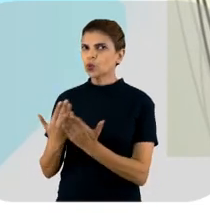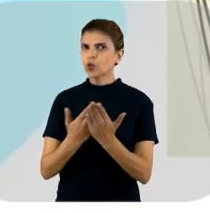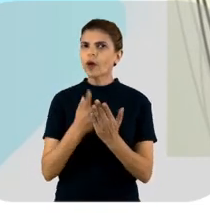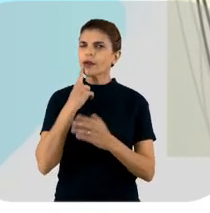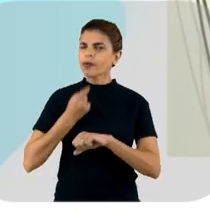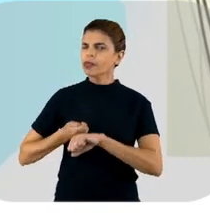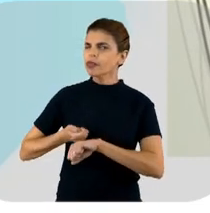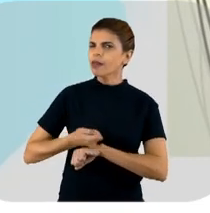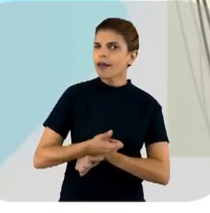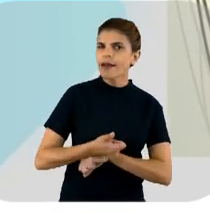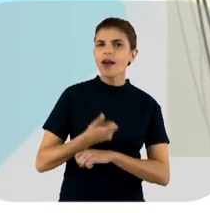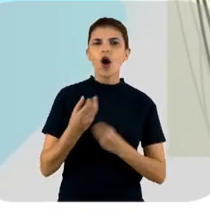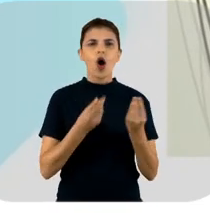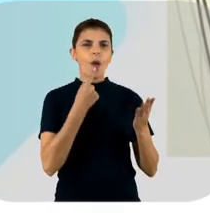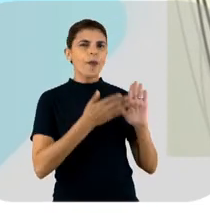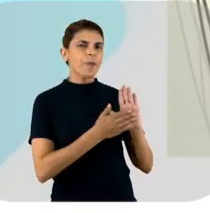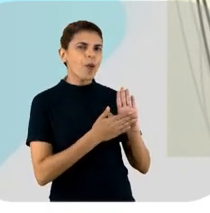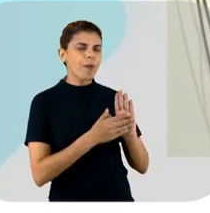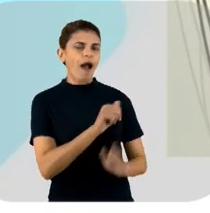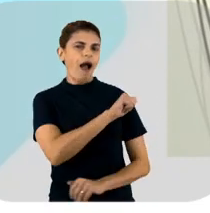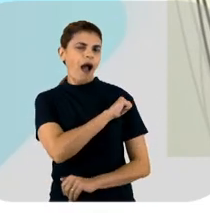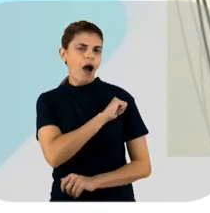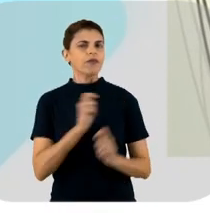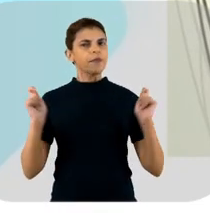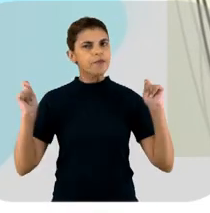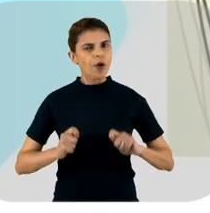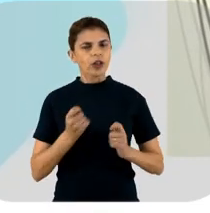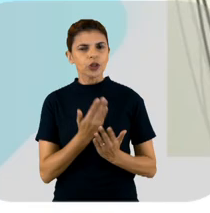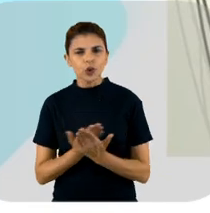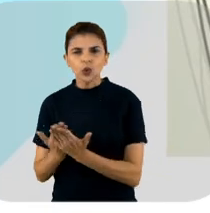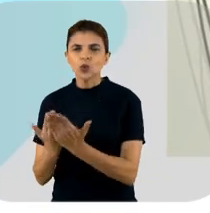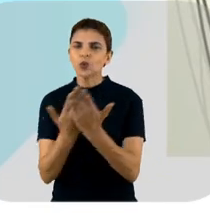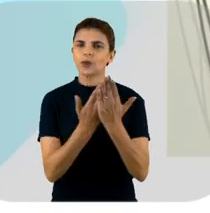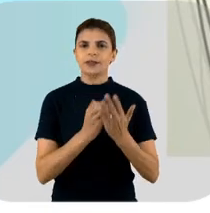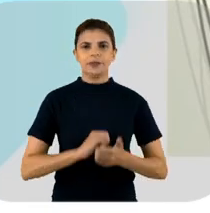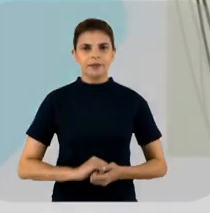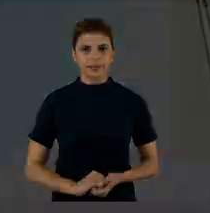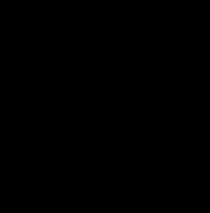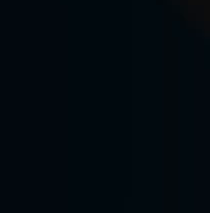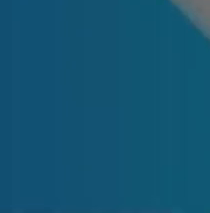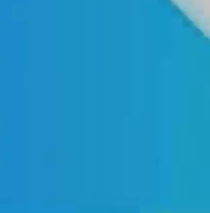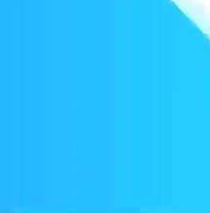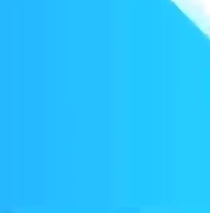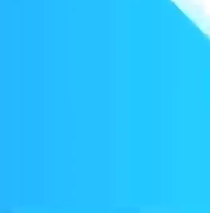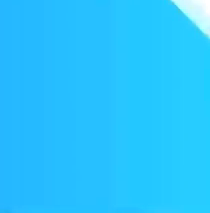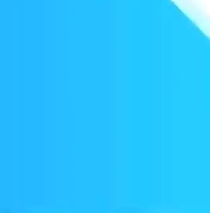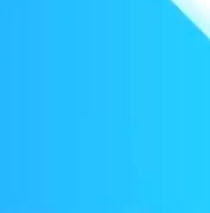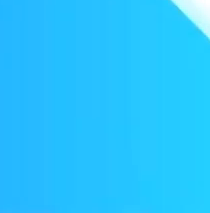dando-nos as dicas do que propor para os alunos que eles estudem.